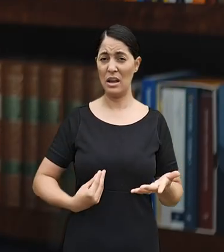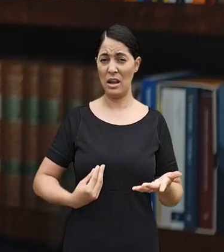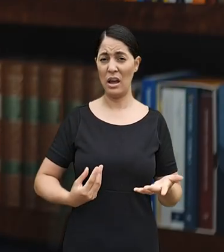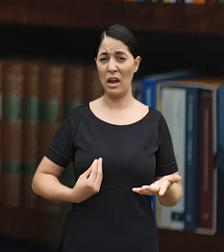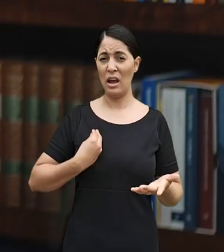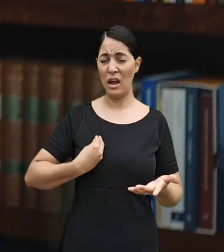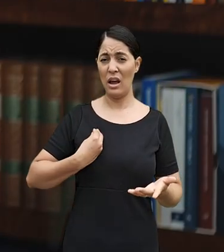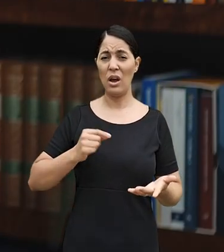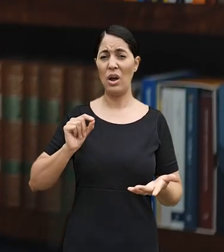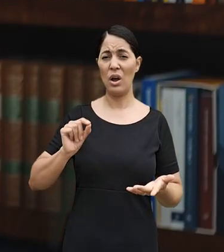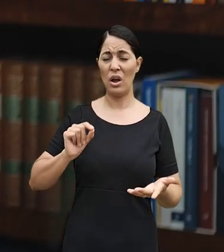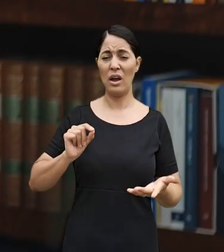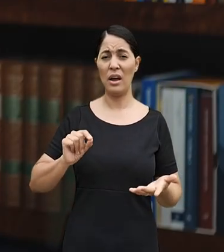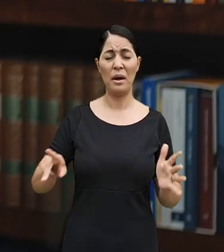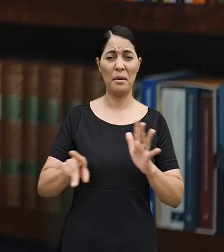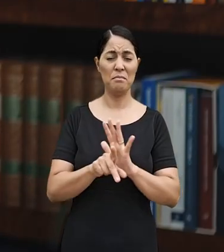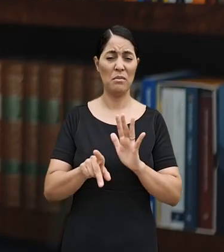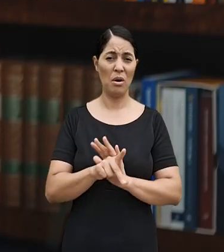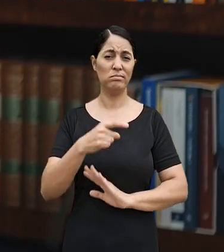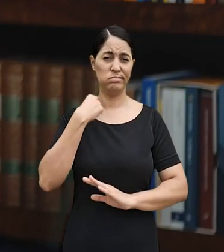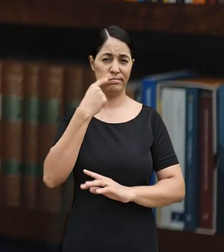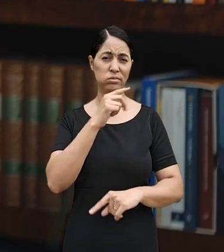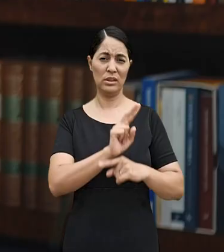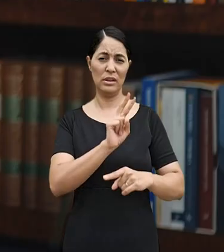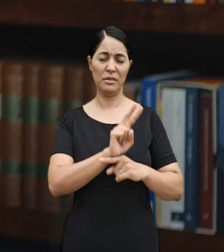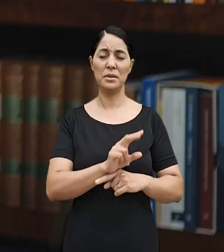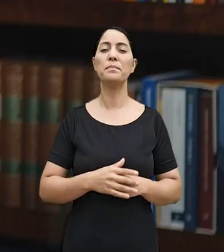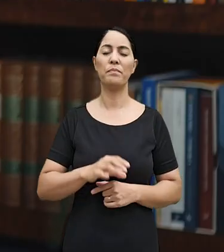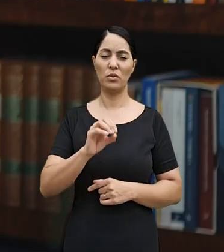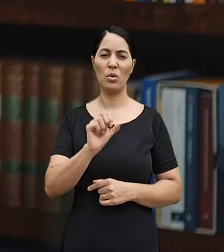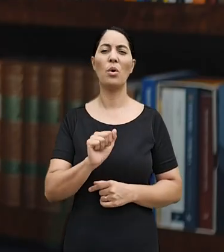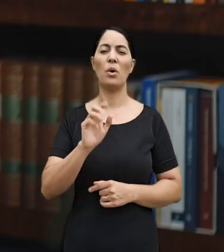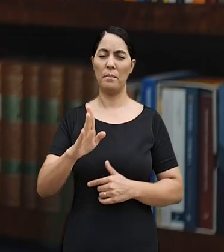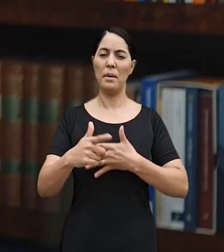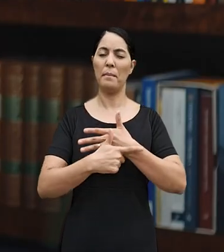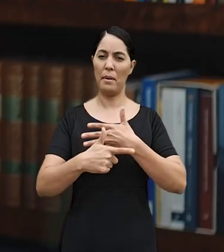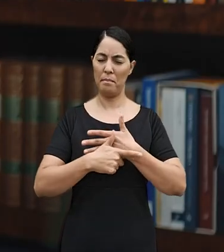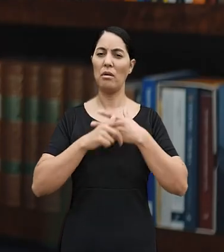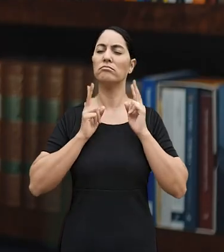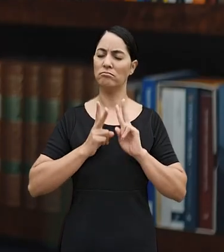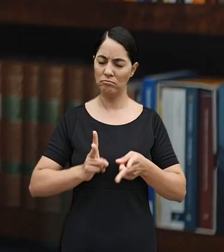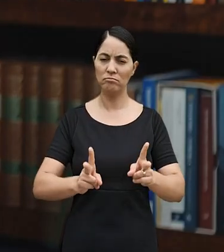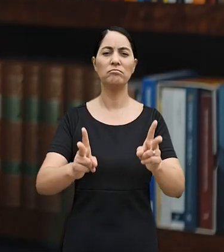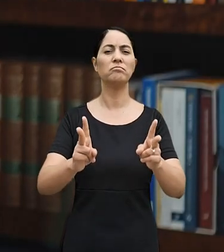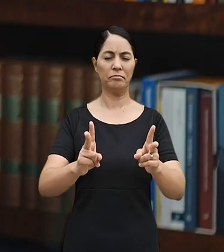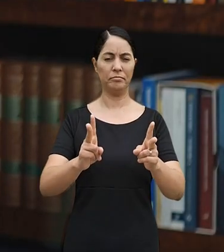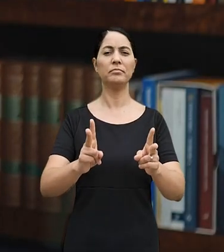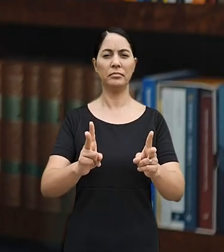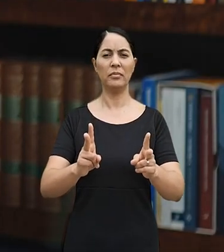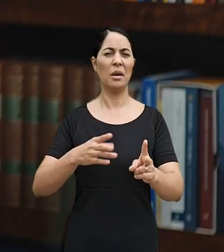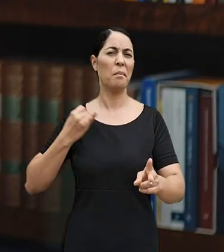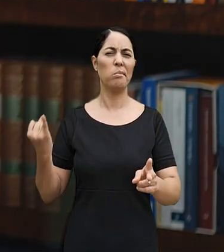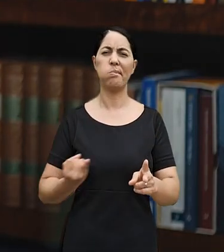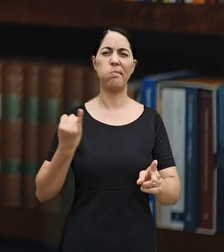é? Em defesa da classe dos advogados. A OAB sempre teve esse papel e continua tendo